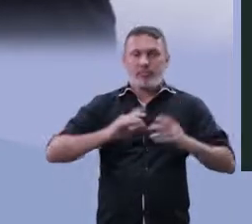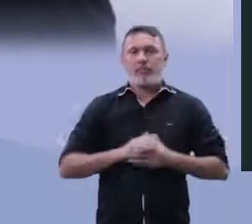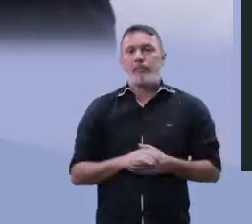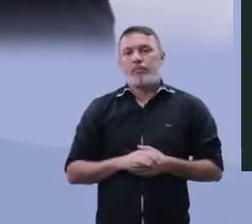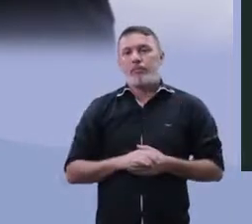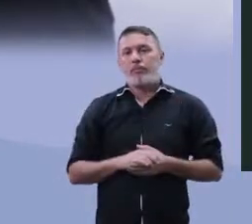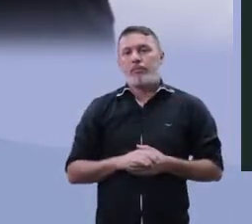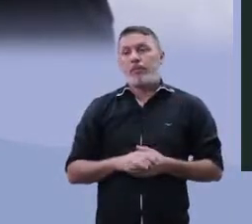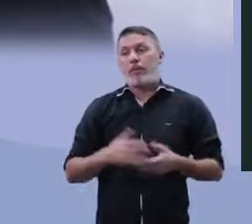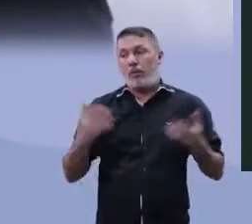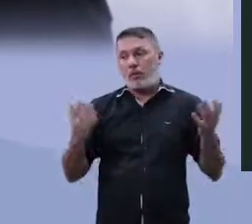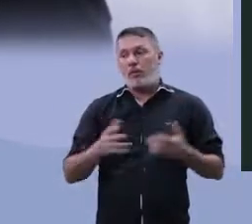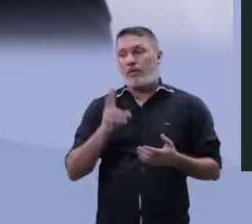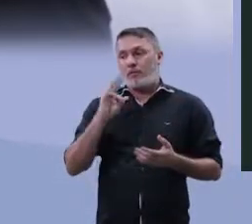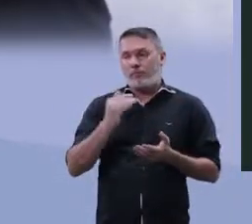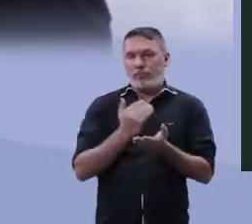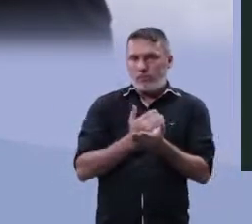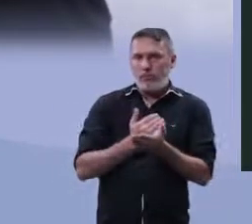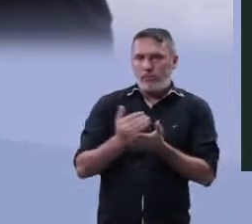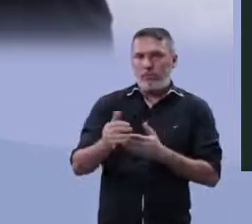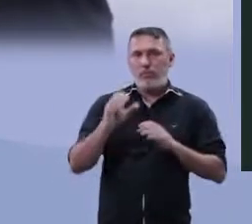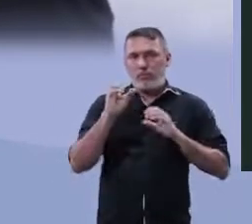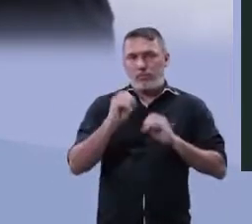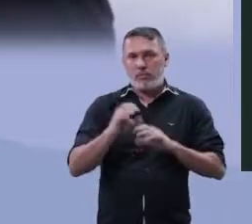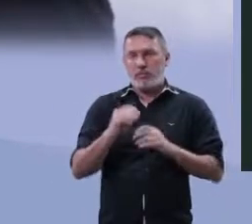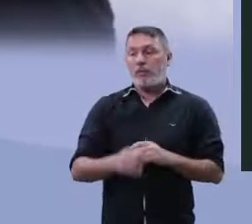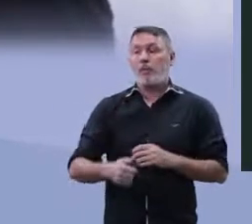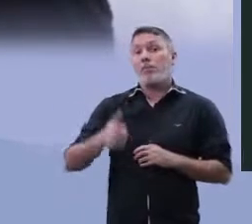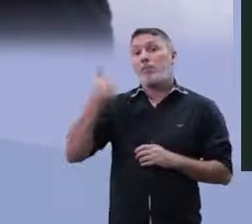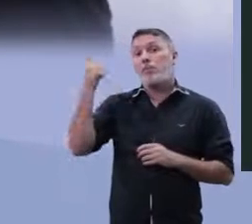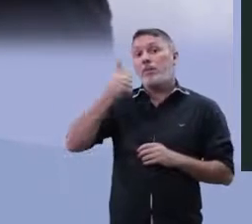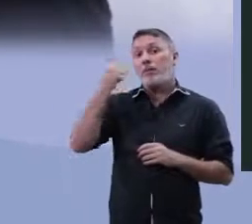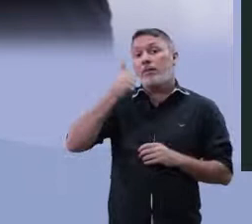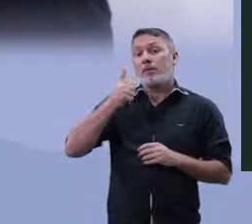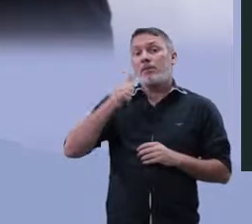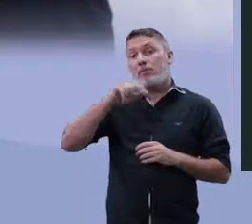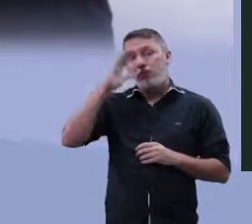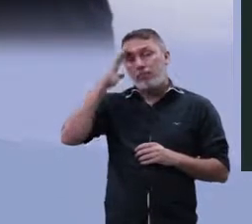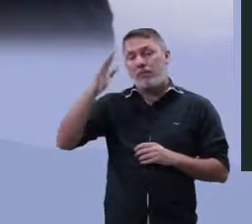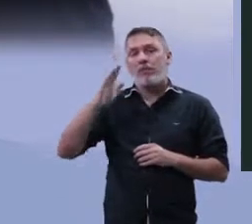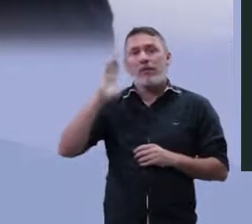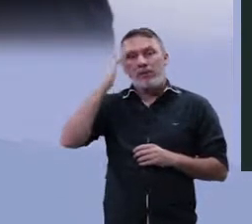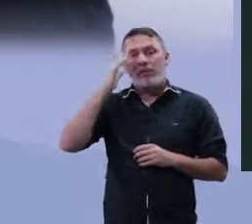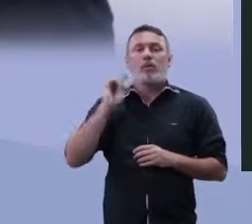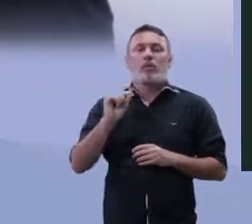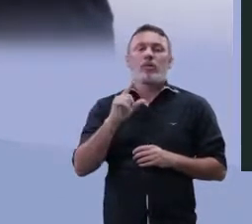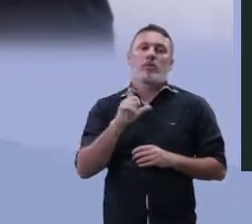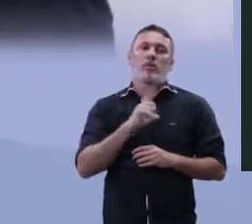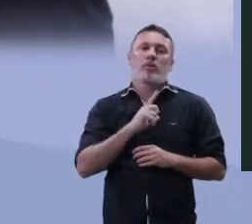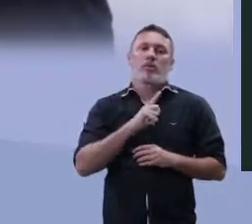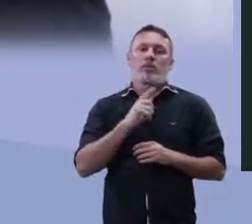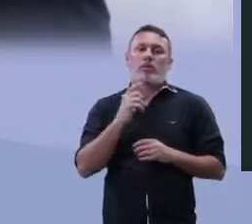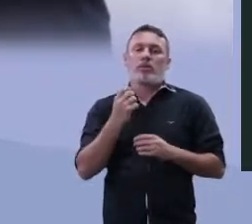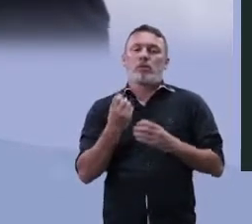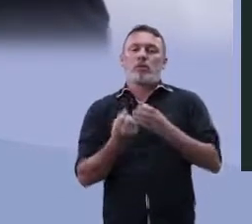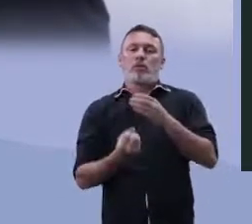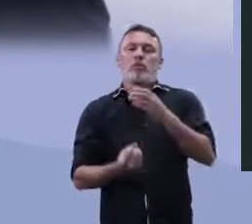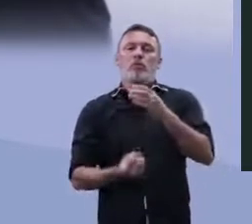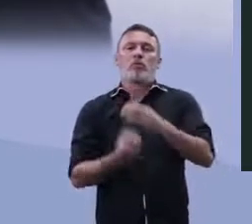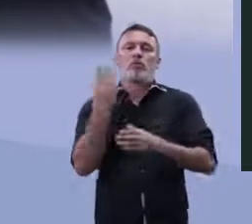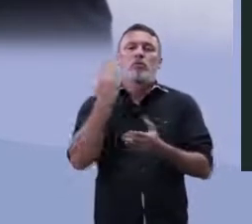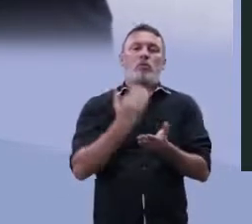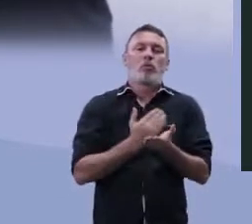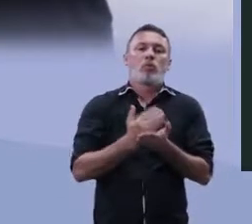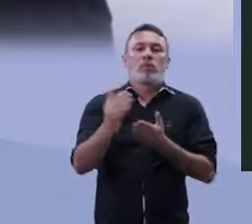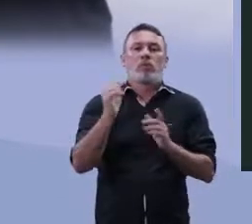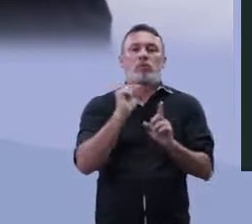momento. Ok? Então, começando, né, a primeira coisa que a gente tem que ter em mente é exatamente o surgimento